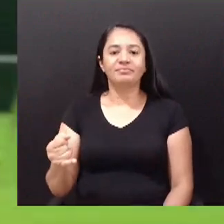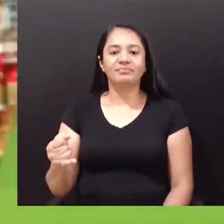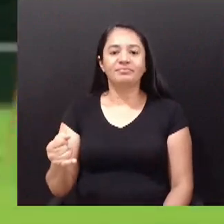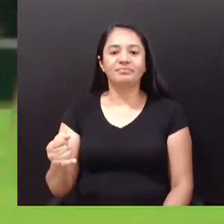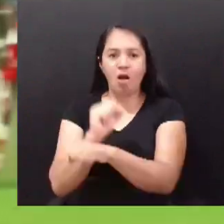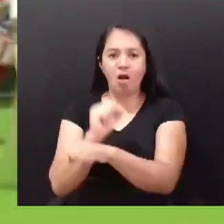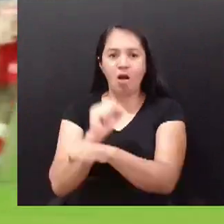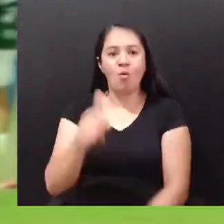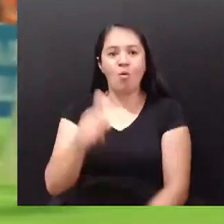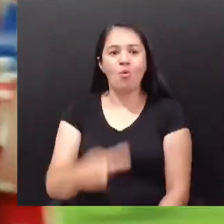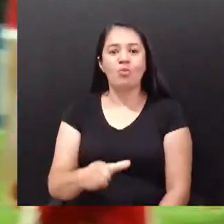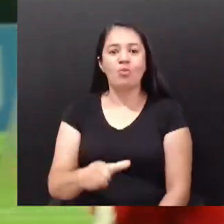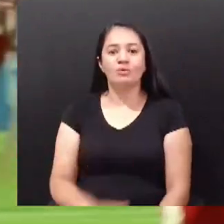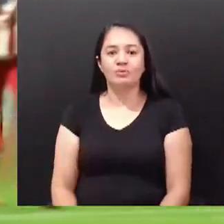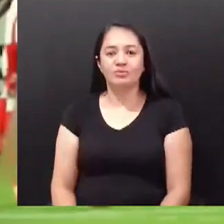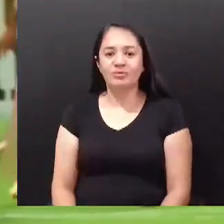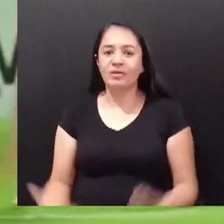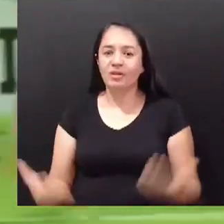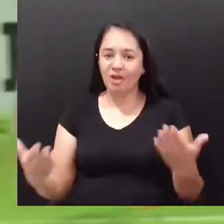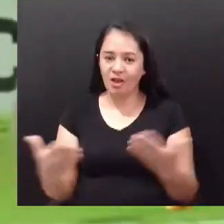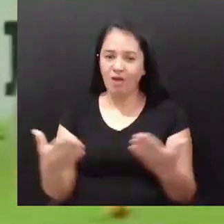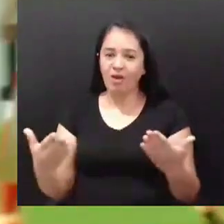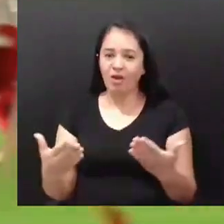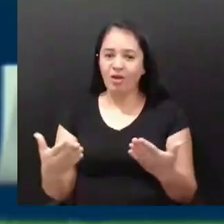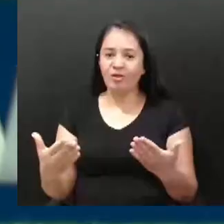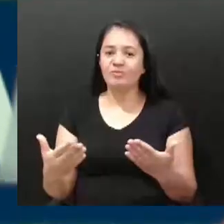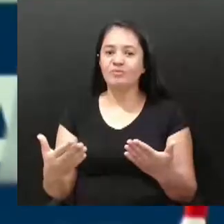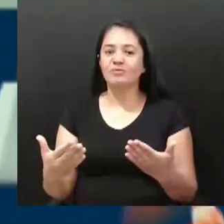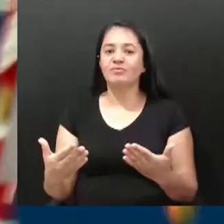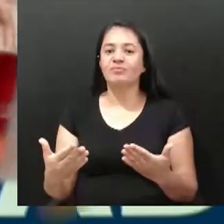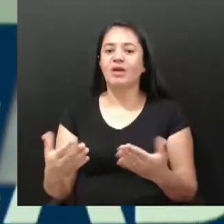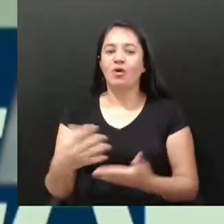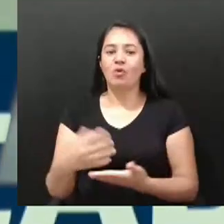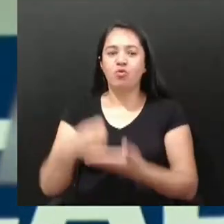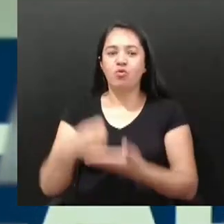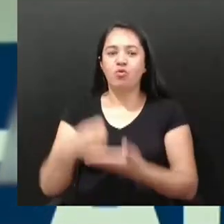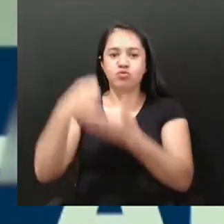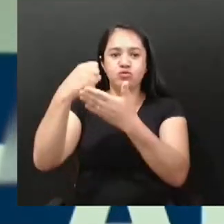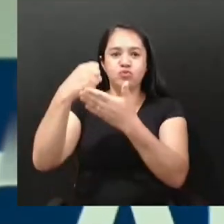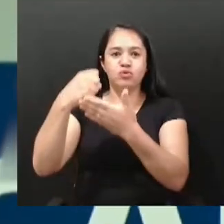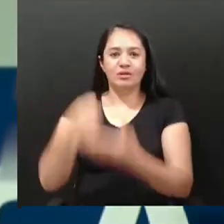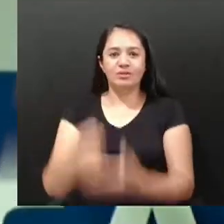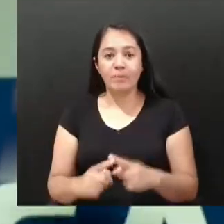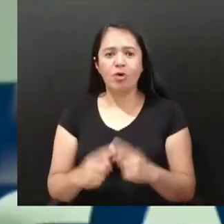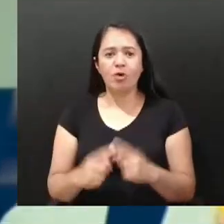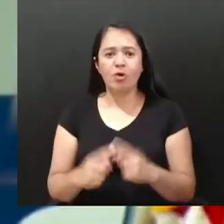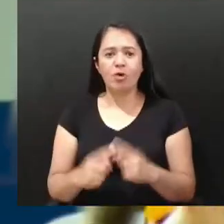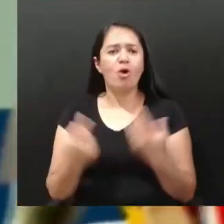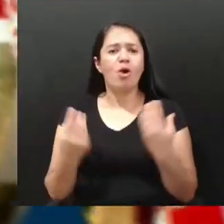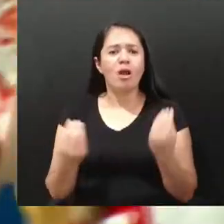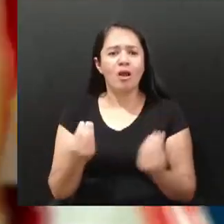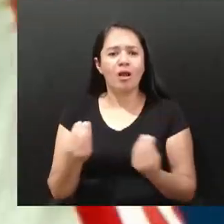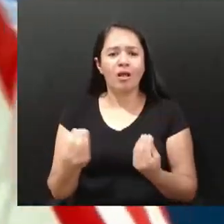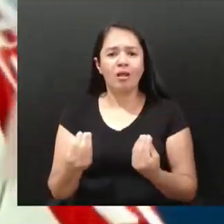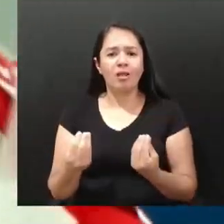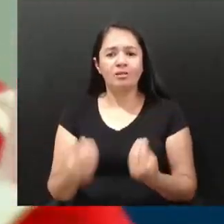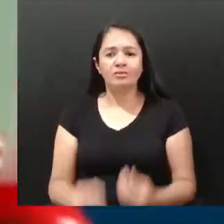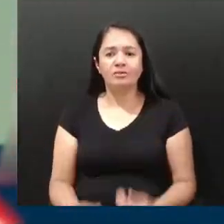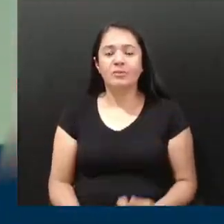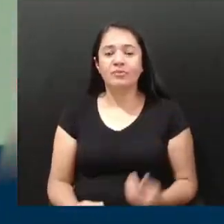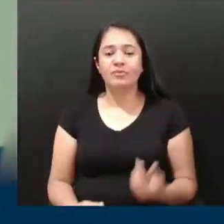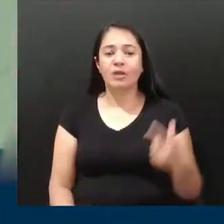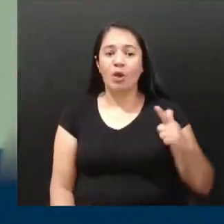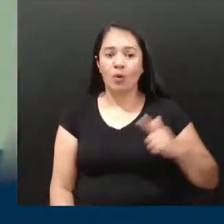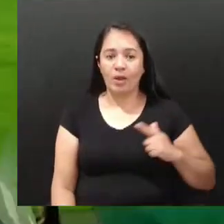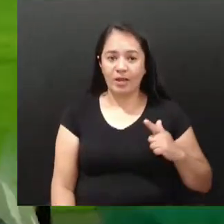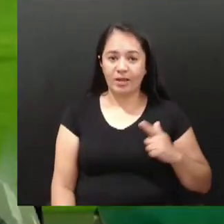Muriel, agora com os pés, para salvar o Náutico. Porque ficou nisso. No brinco de ouro, Guarani 1, Náutico